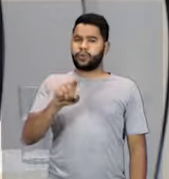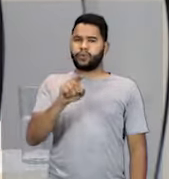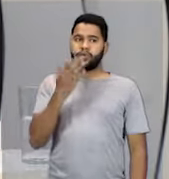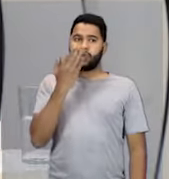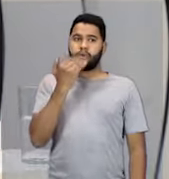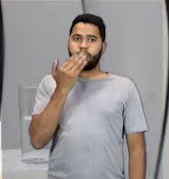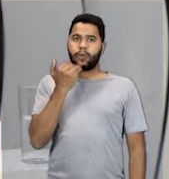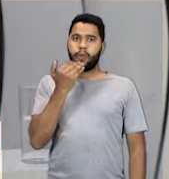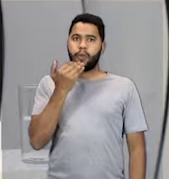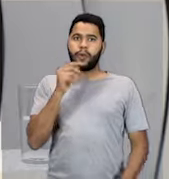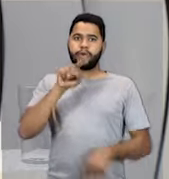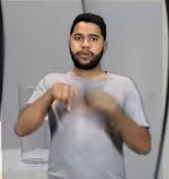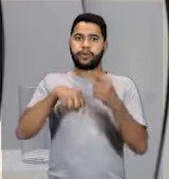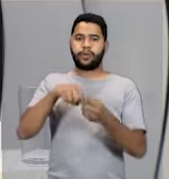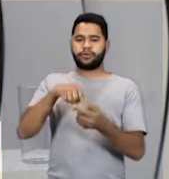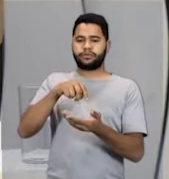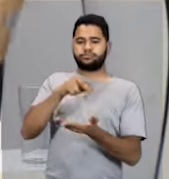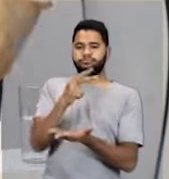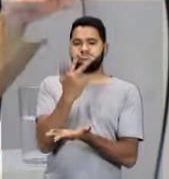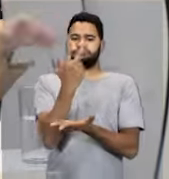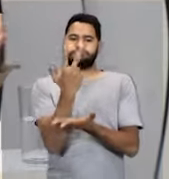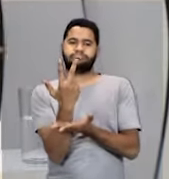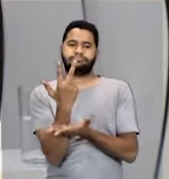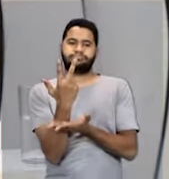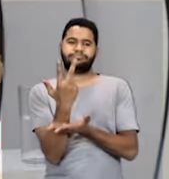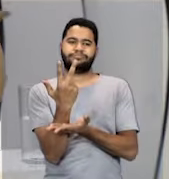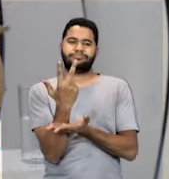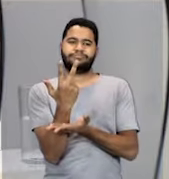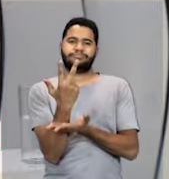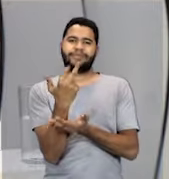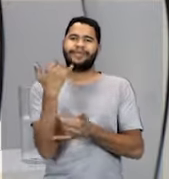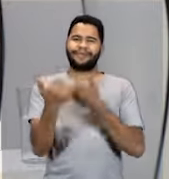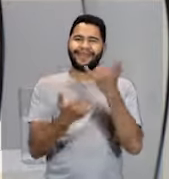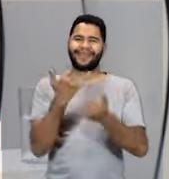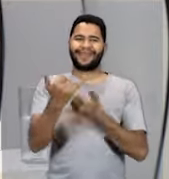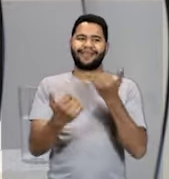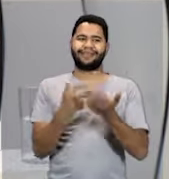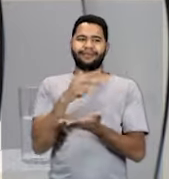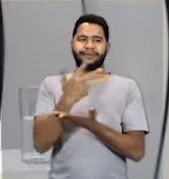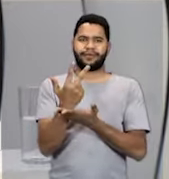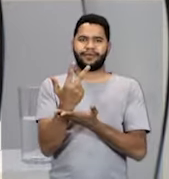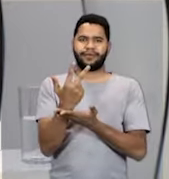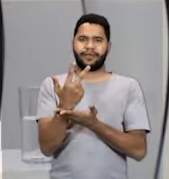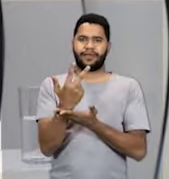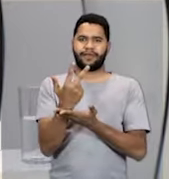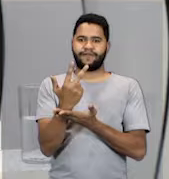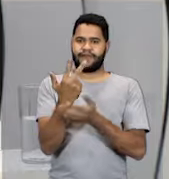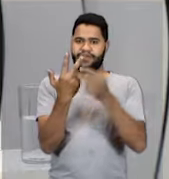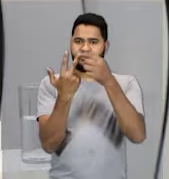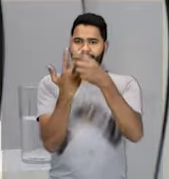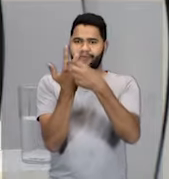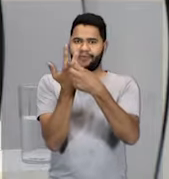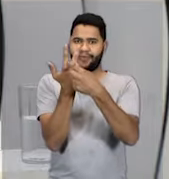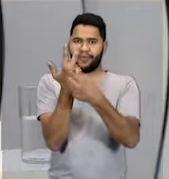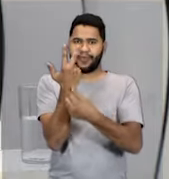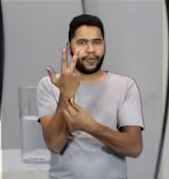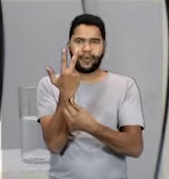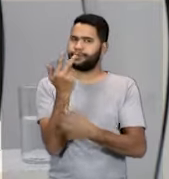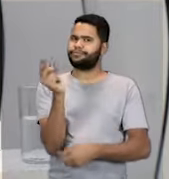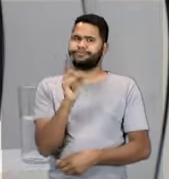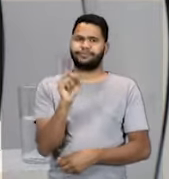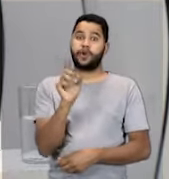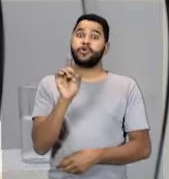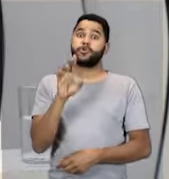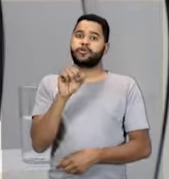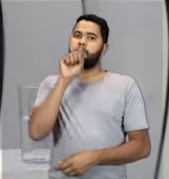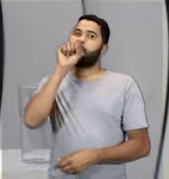e virou de cabeça para baixo, se pendurou num parquinho, está brincando, O alimento não volta, a não ser que você esteja passando mal, né? Mas